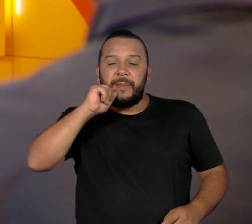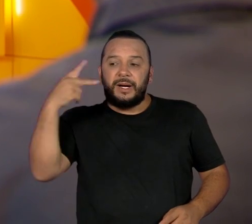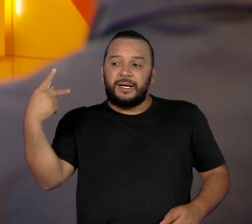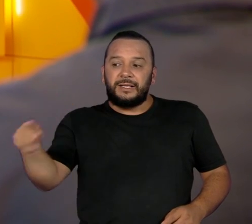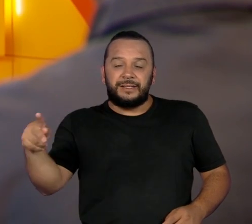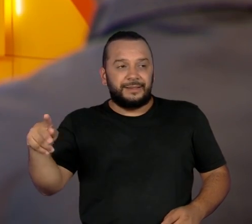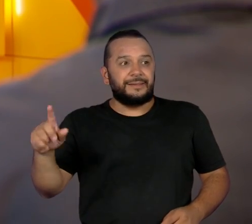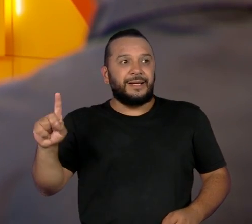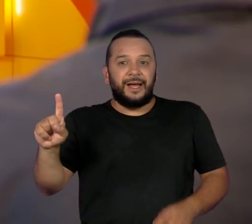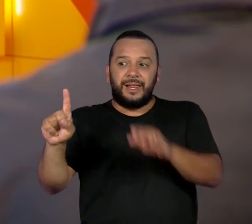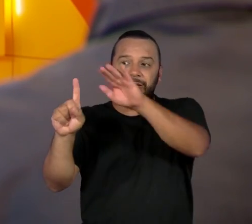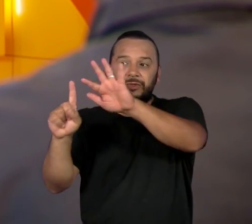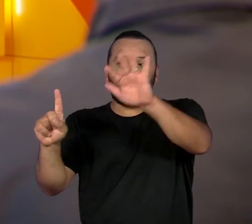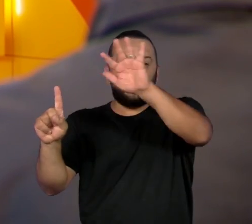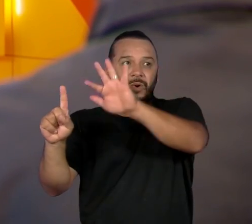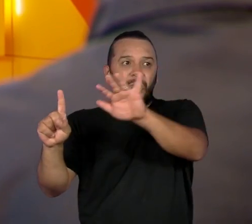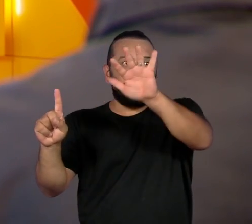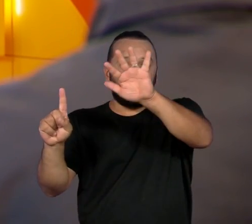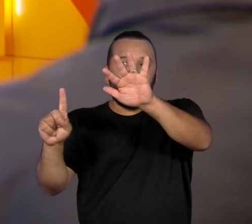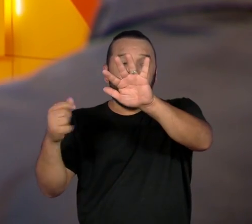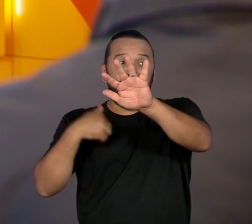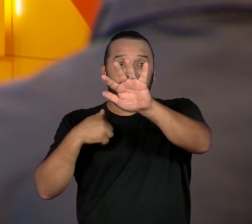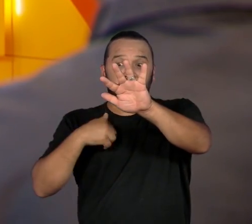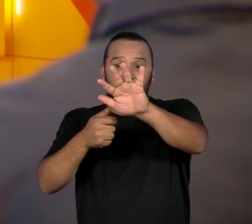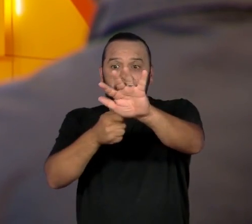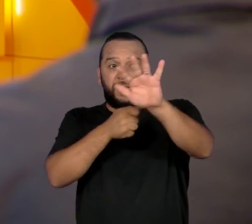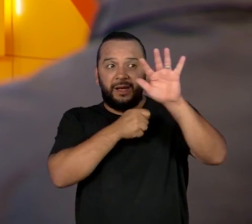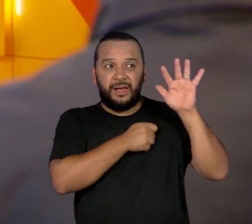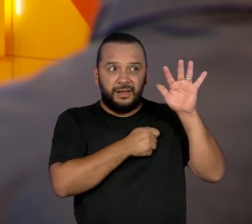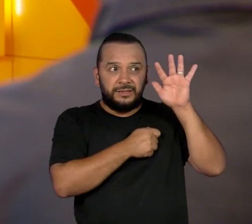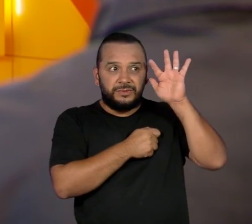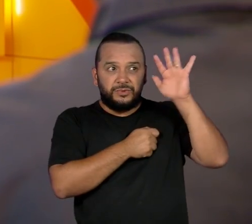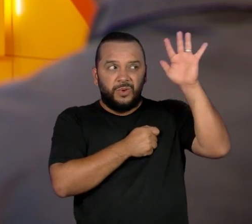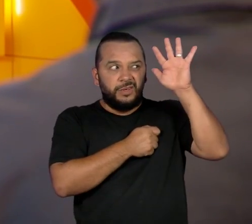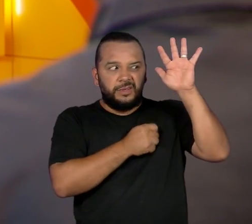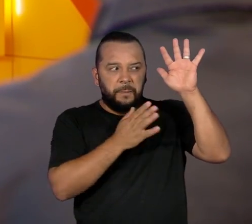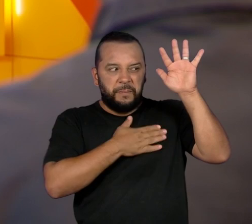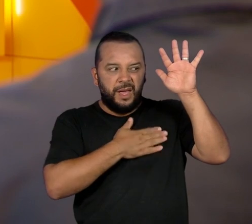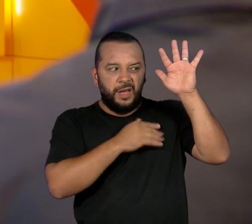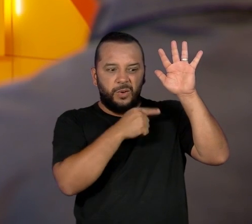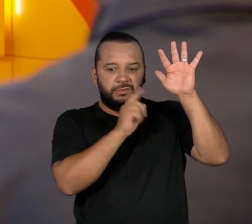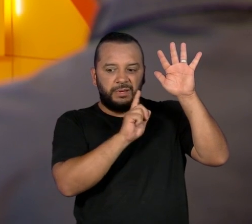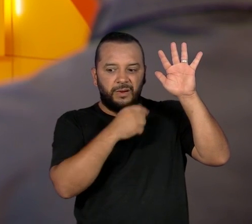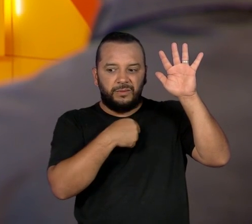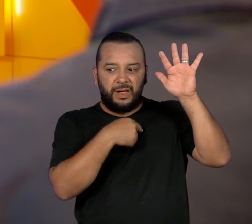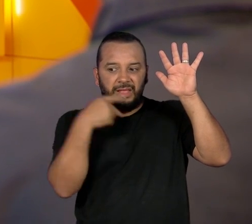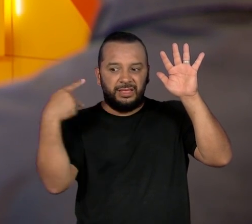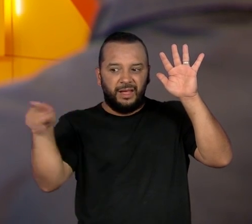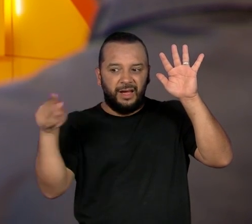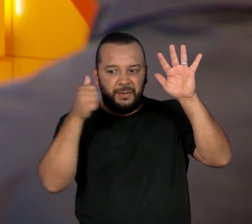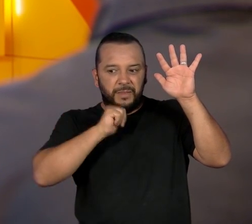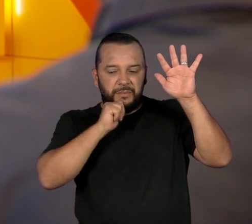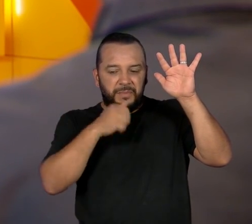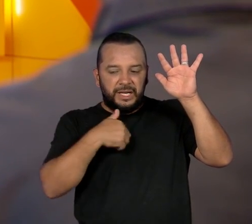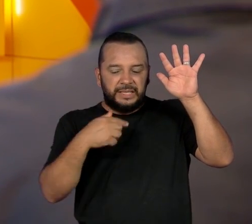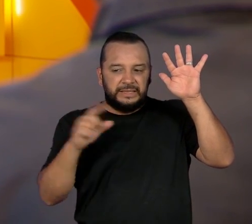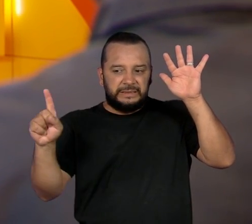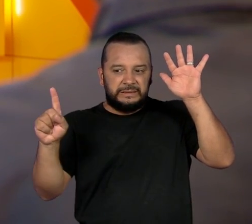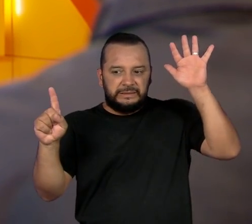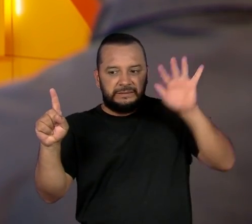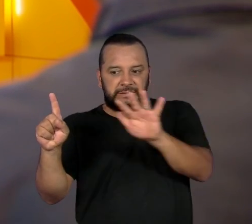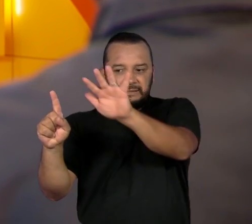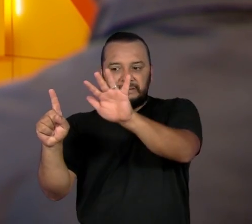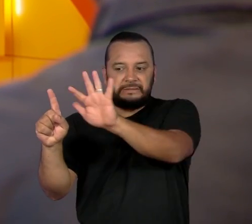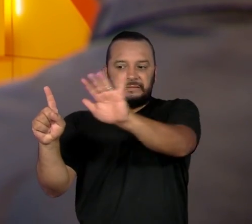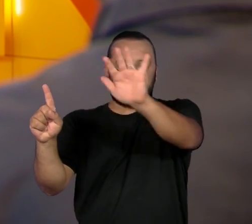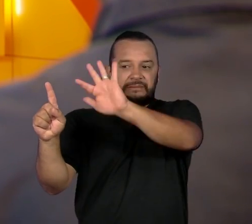que aí, em um determinado momento, eu falo assim, opa, peraí, esse sonho não é meu, é de uma outra pessoa. Foi um pouco difícil